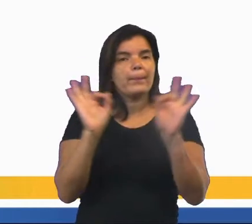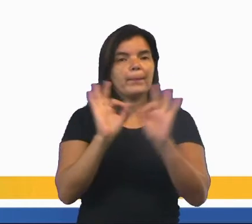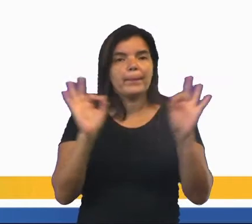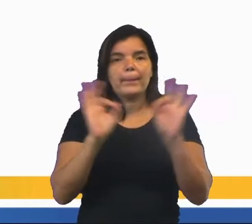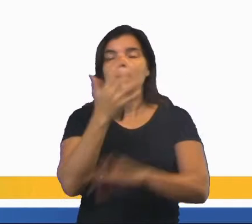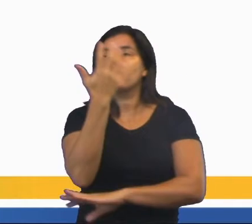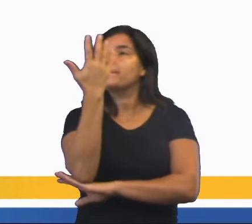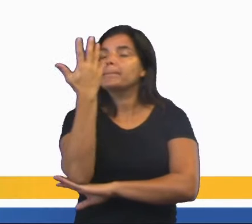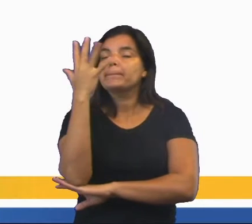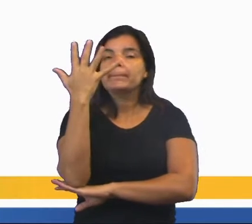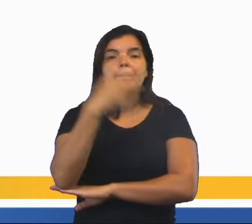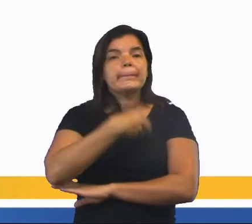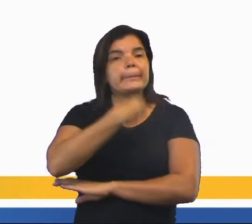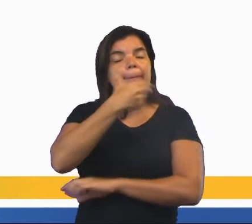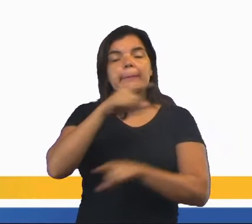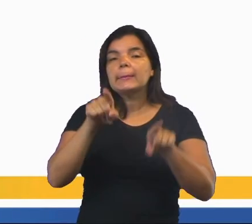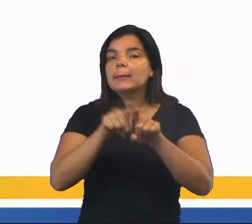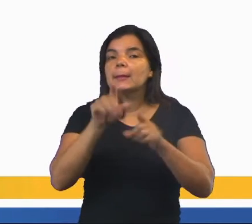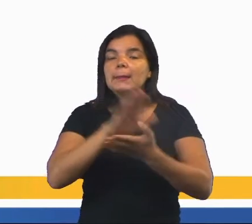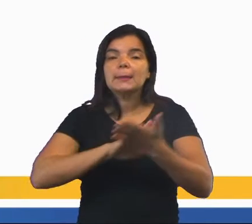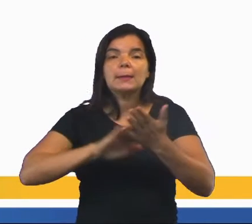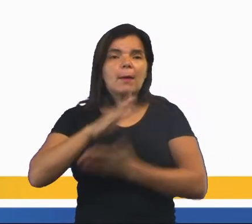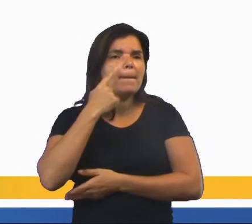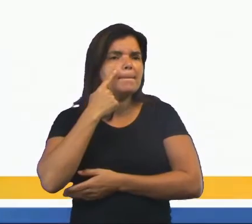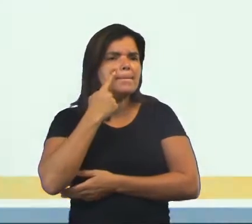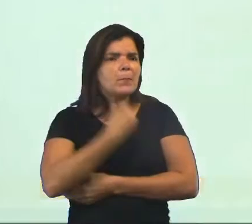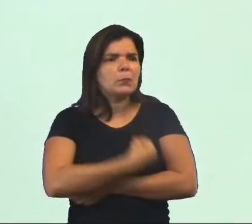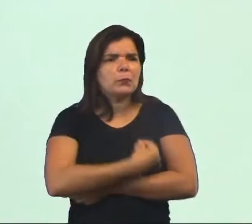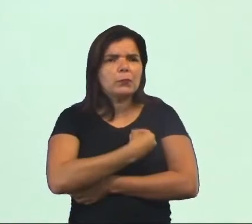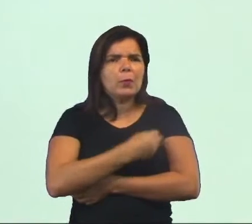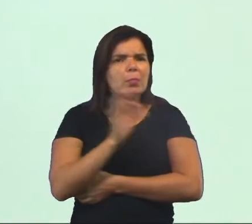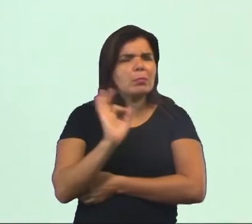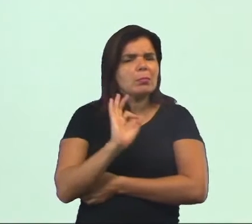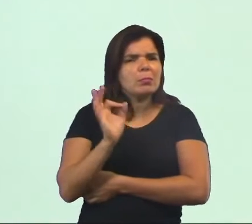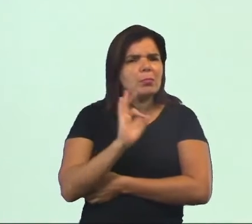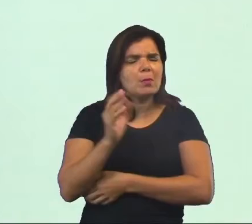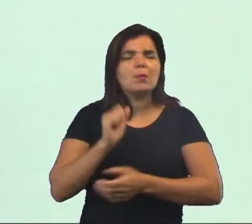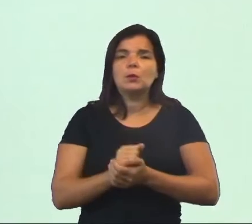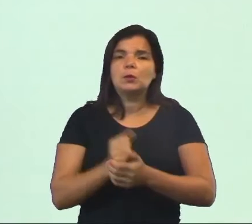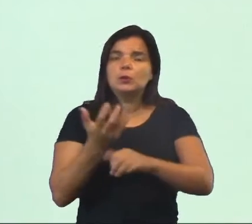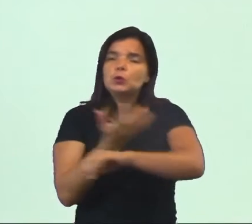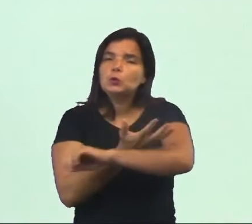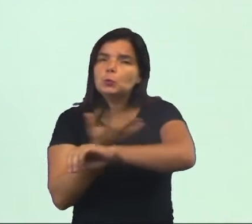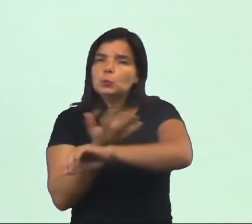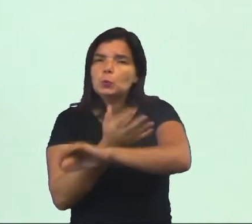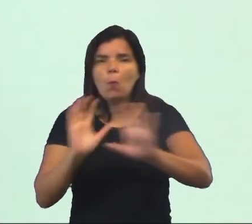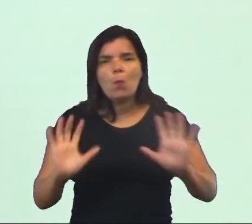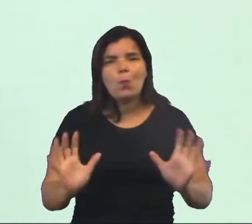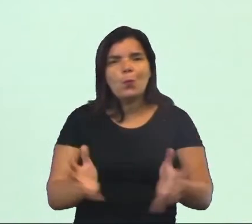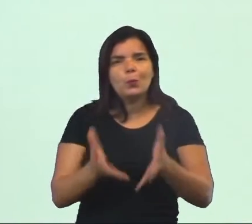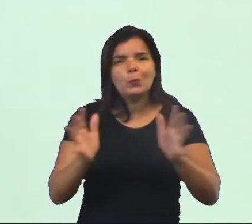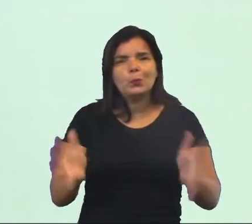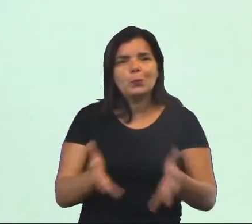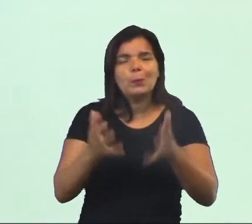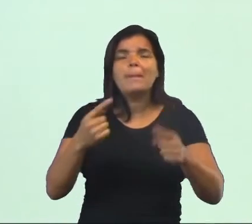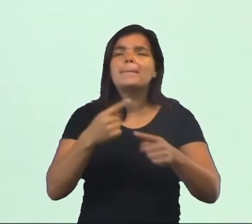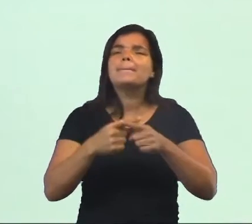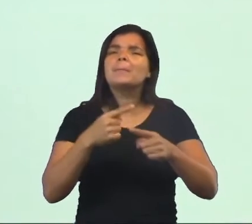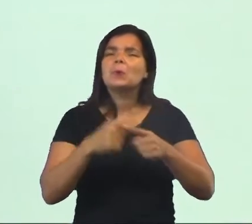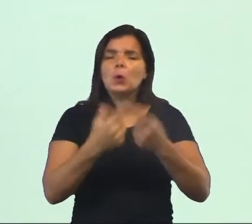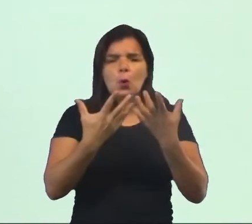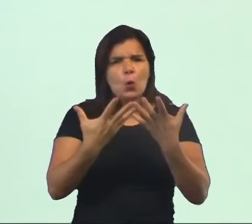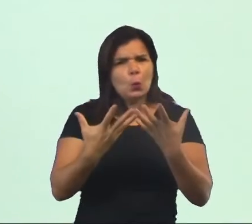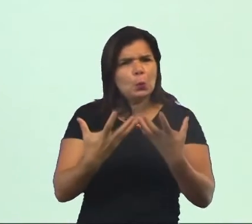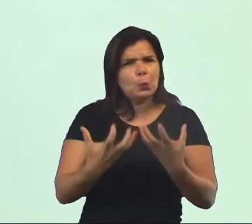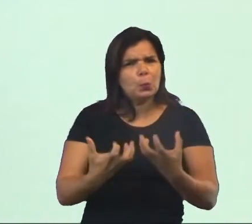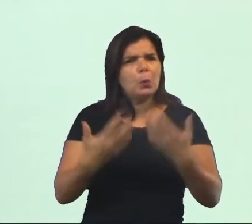árvores frutíferas, você não consegue ver a presença de hortaliças, por exemplo. Por quê? Porque a seca está tão